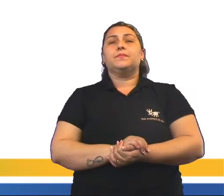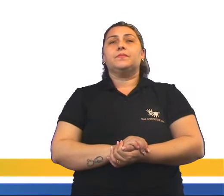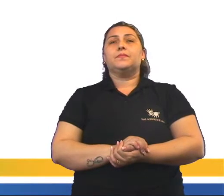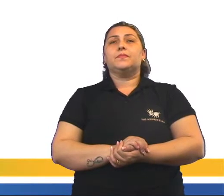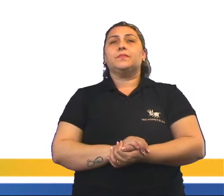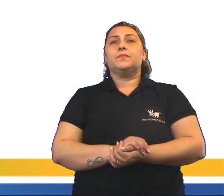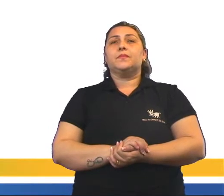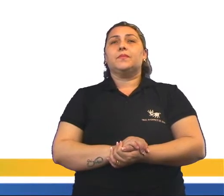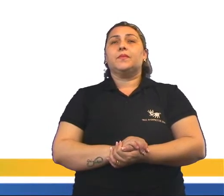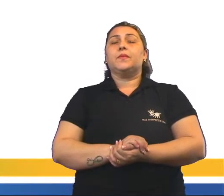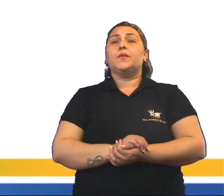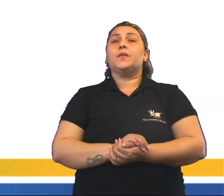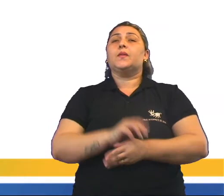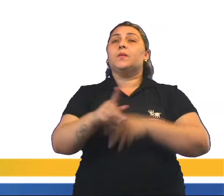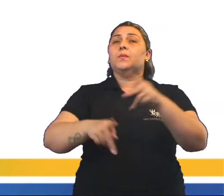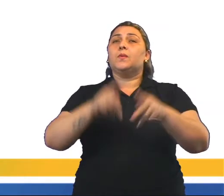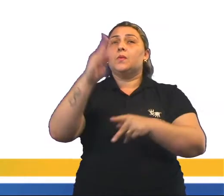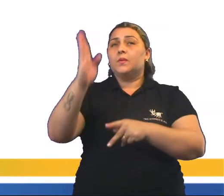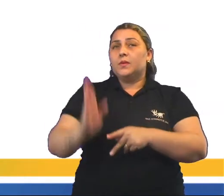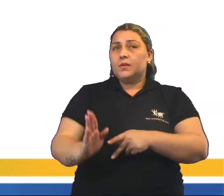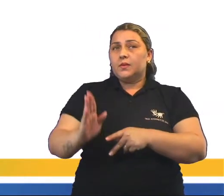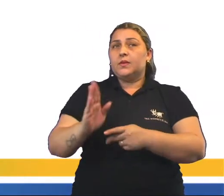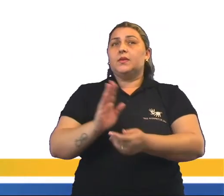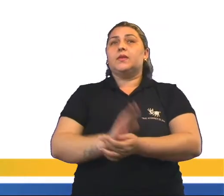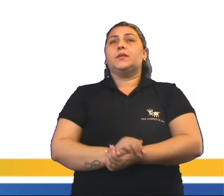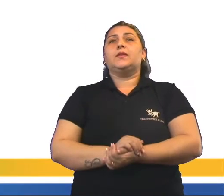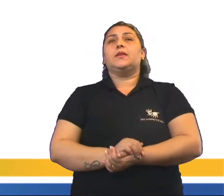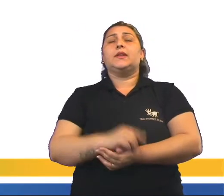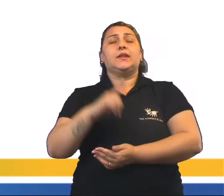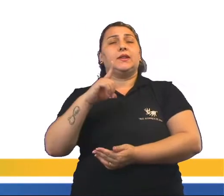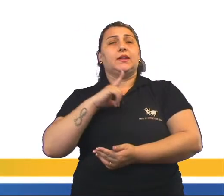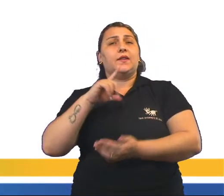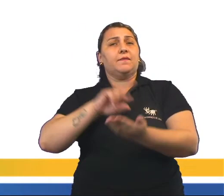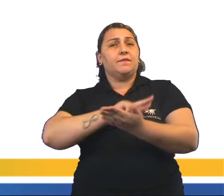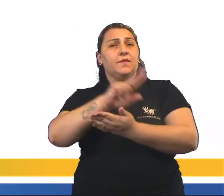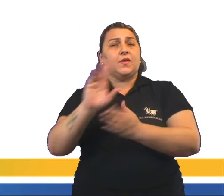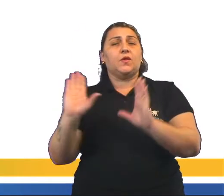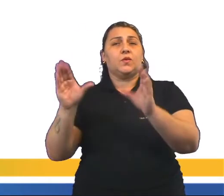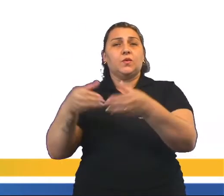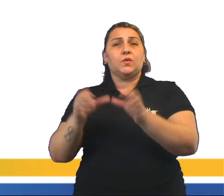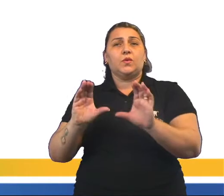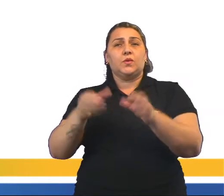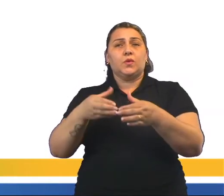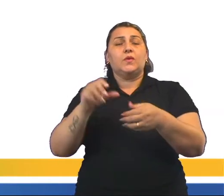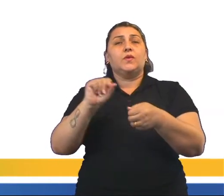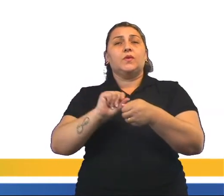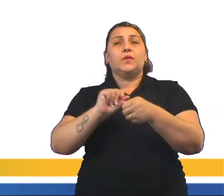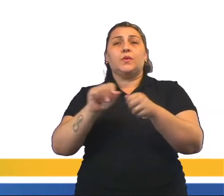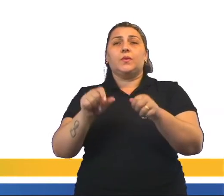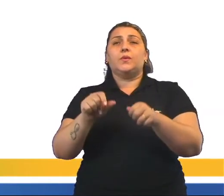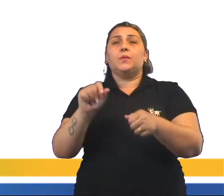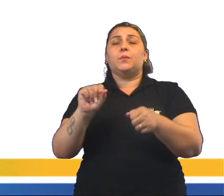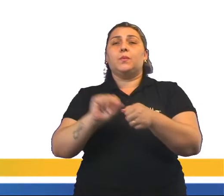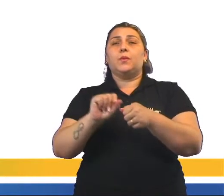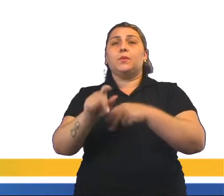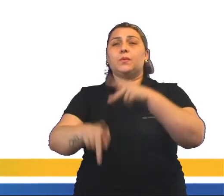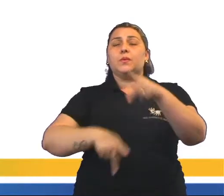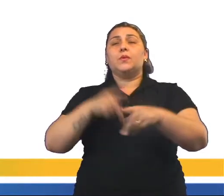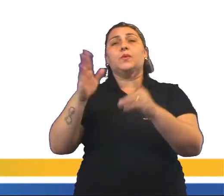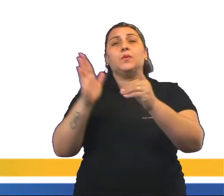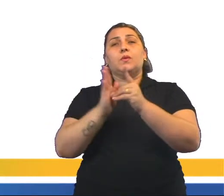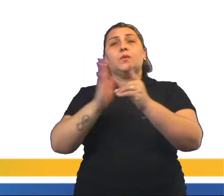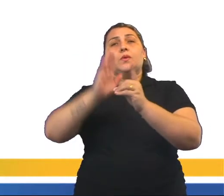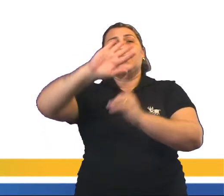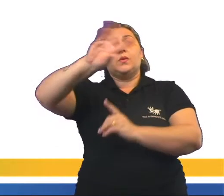A Constituição do povo brasileiro ela é multiétnica, tendo em vista a variedade de grupos que construíram sua população, além do nativo indígena,